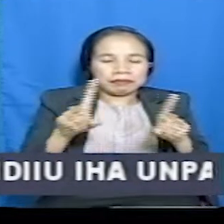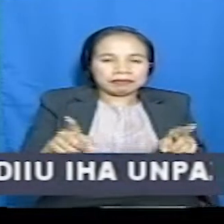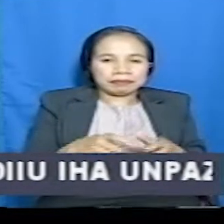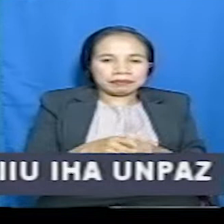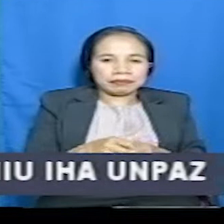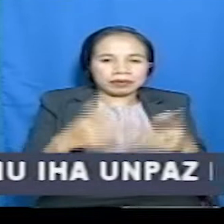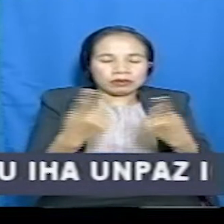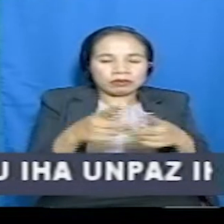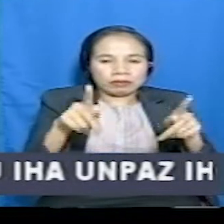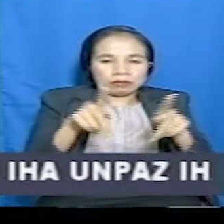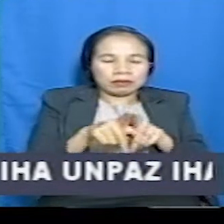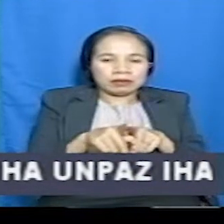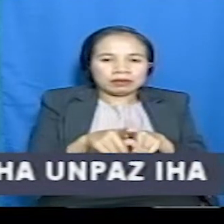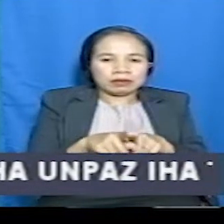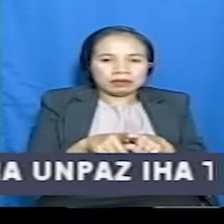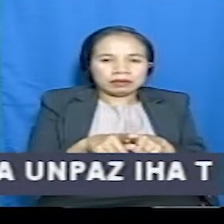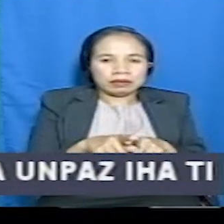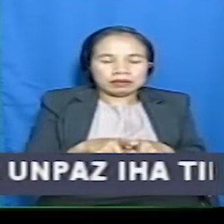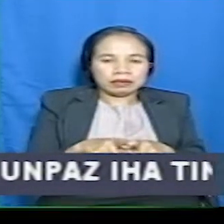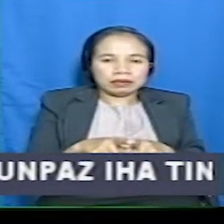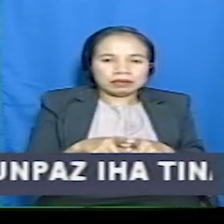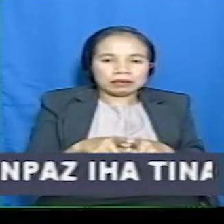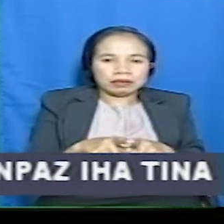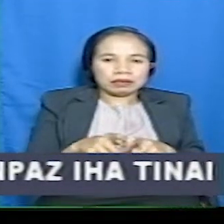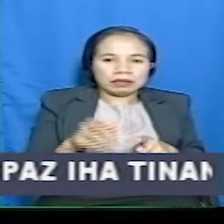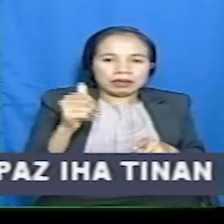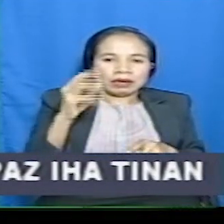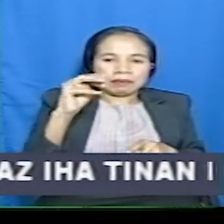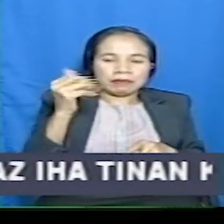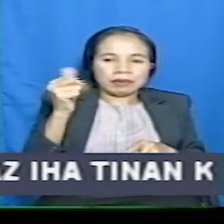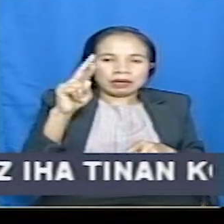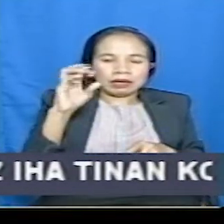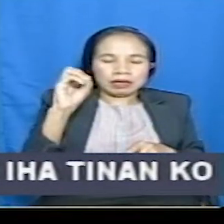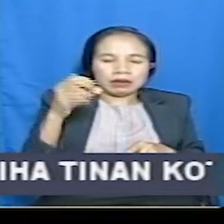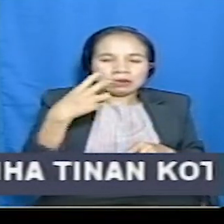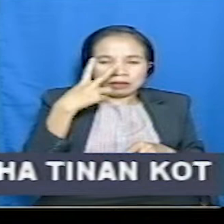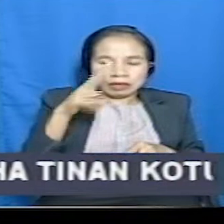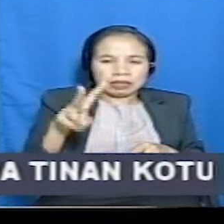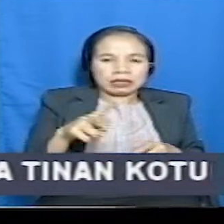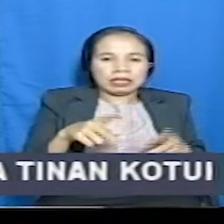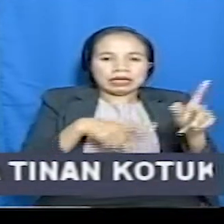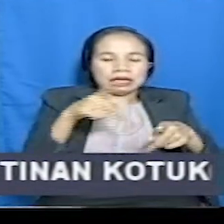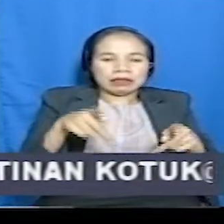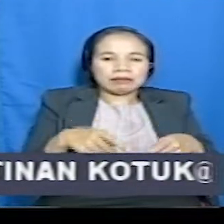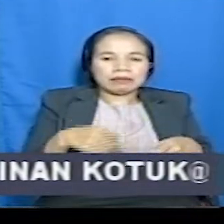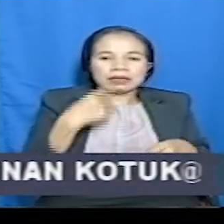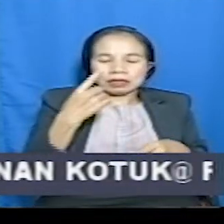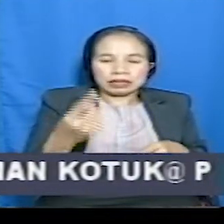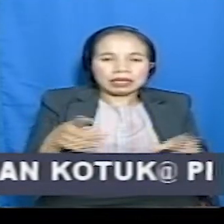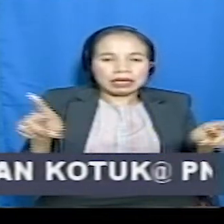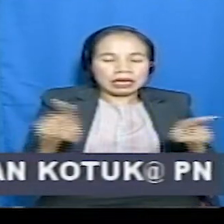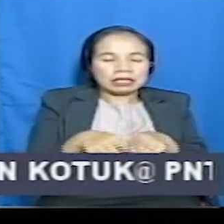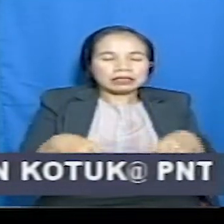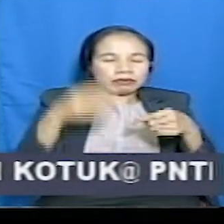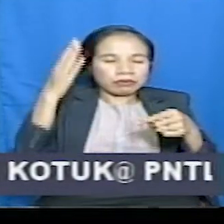Gerente companhia local rival de Unipessoal LDA, Amaru Correa, confirma lamentação de beneficiário Hato, Hanessa Motivação